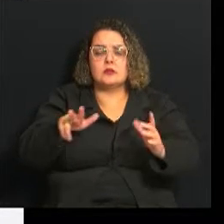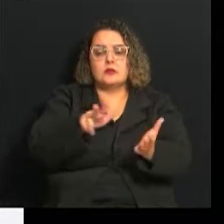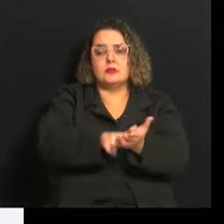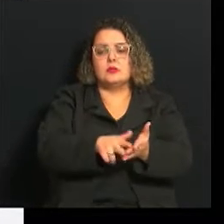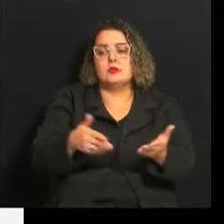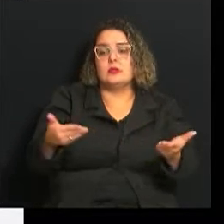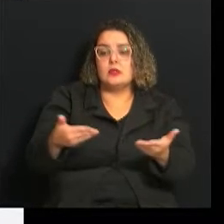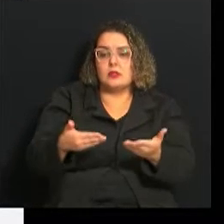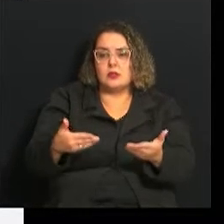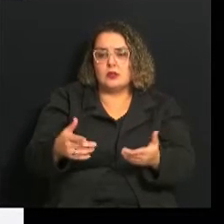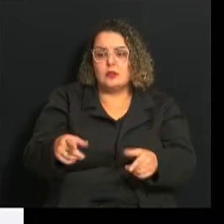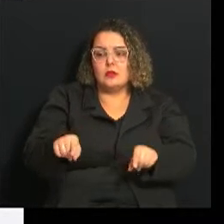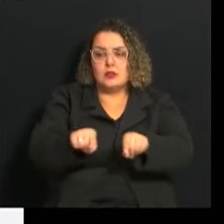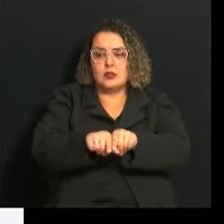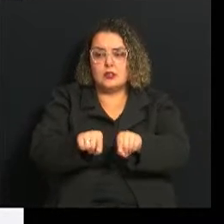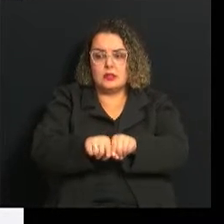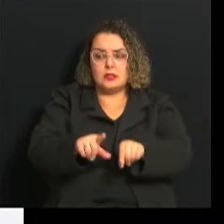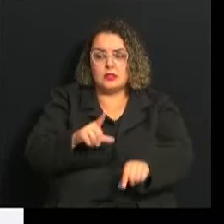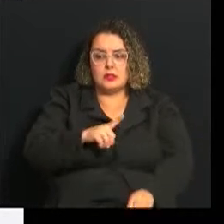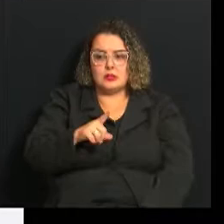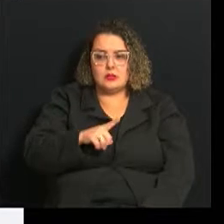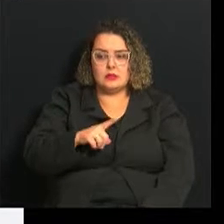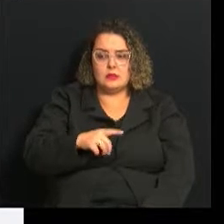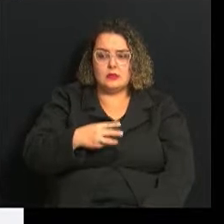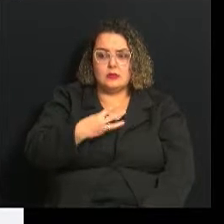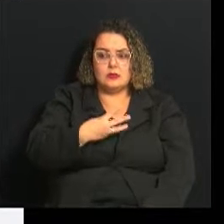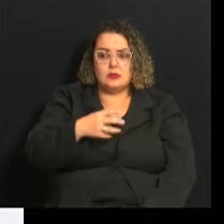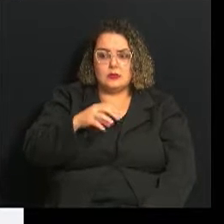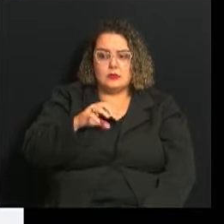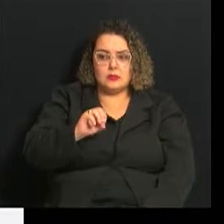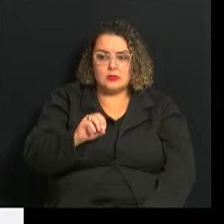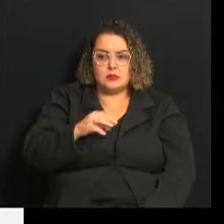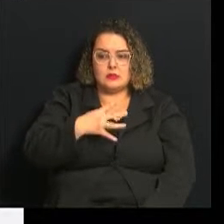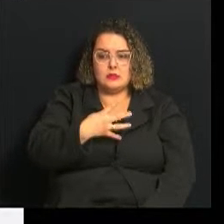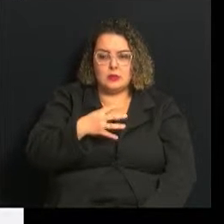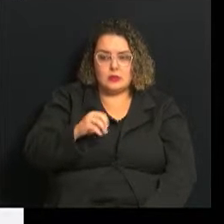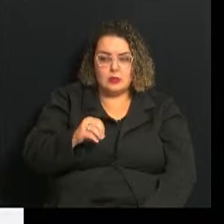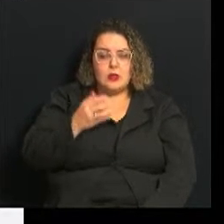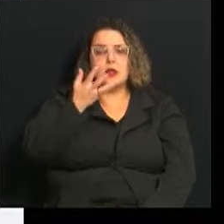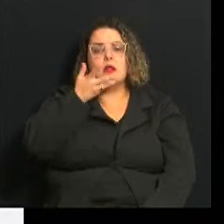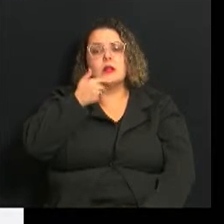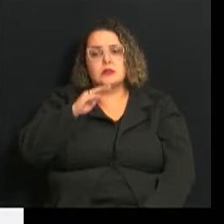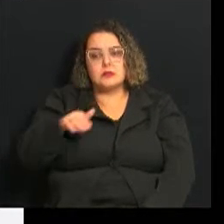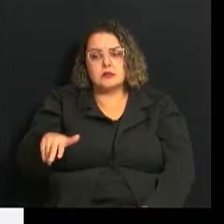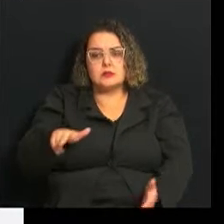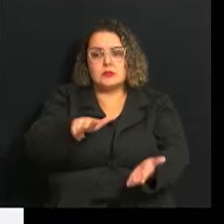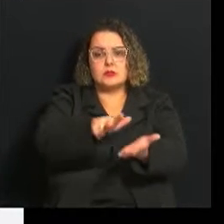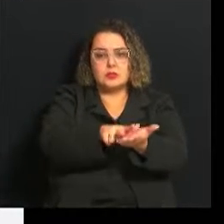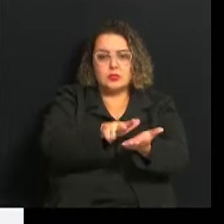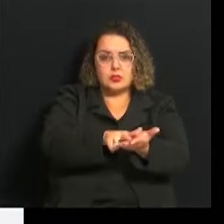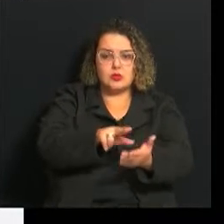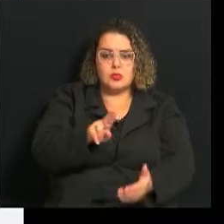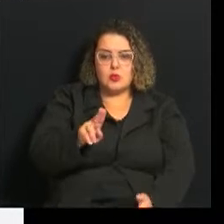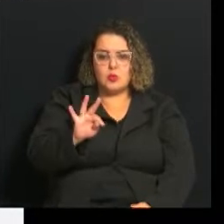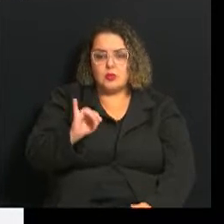está mantendo entre a faixa dos 30 e 40 crianças internadas em leitos de UTI aqui na cidade de